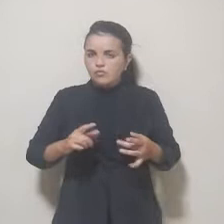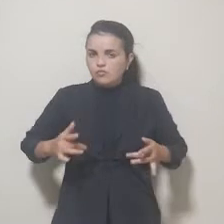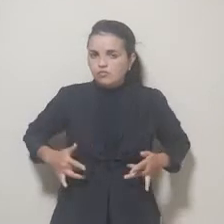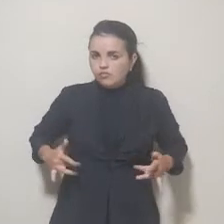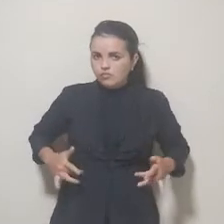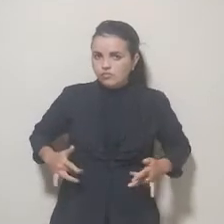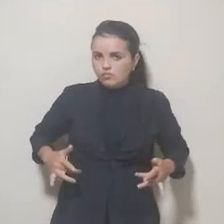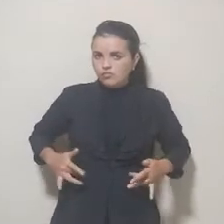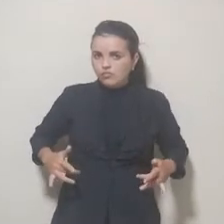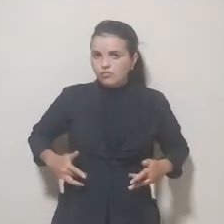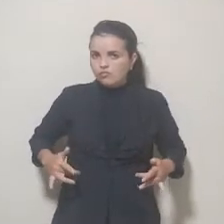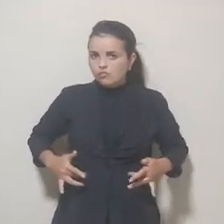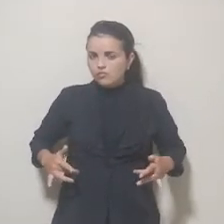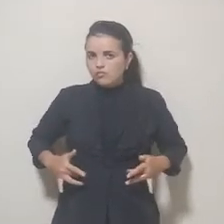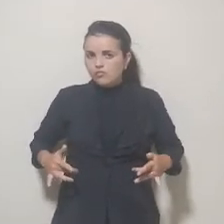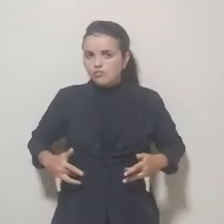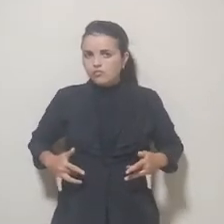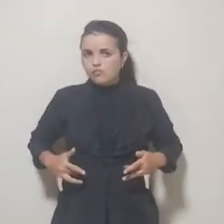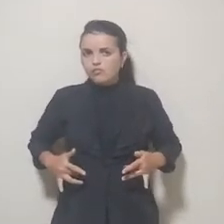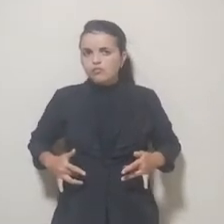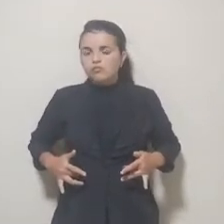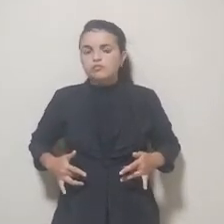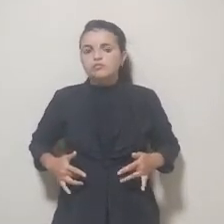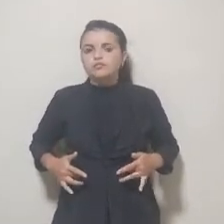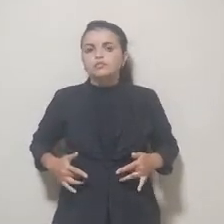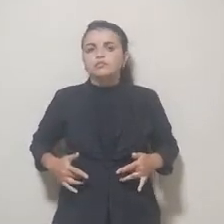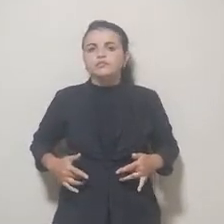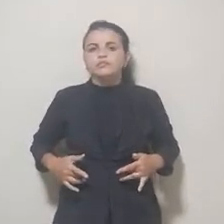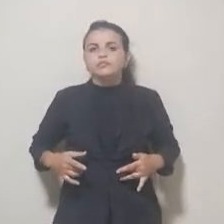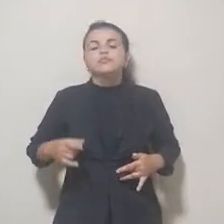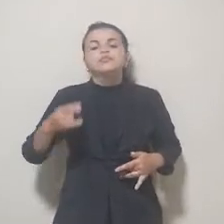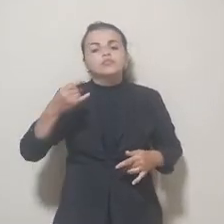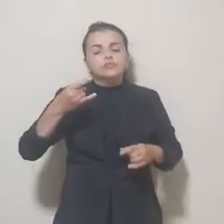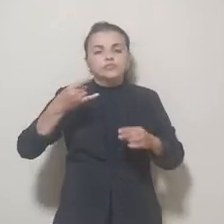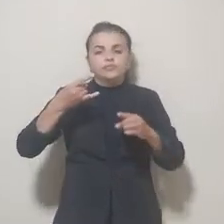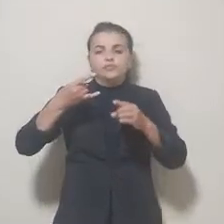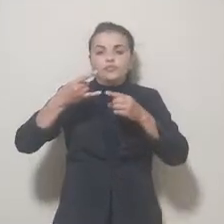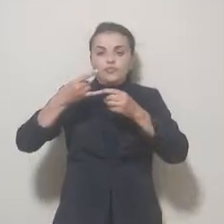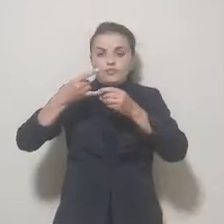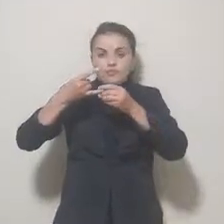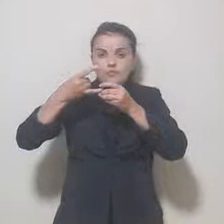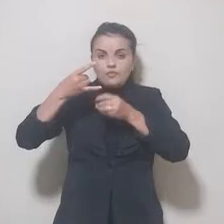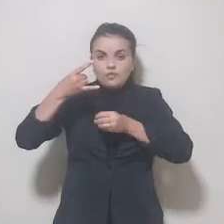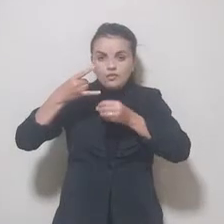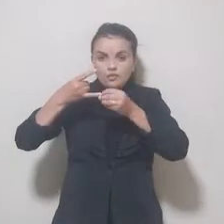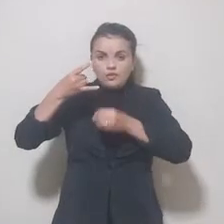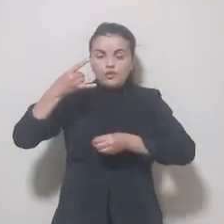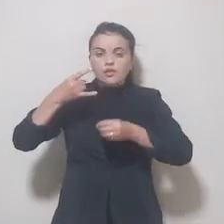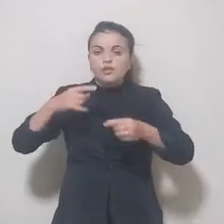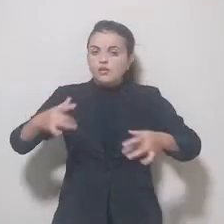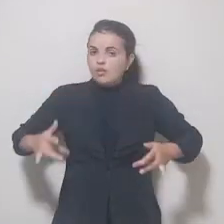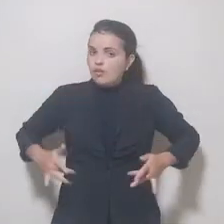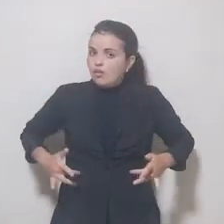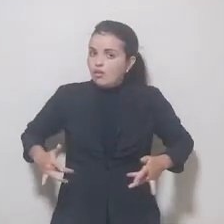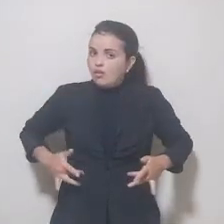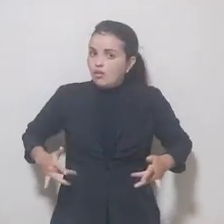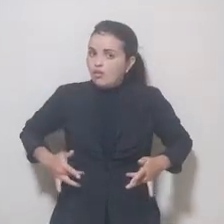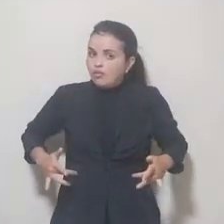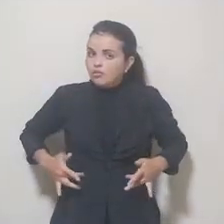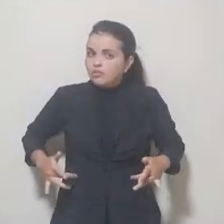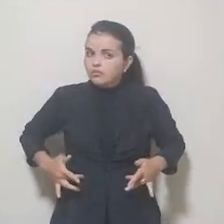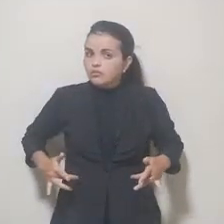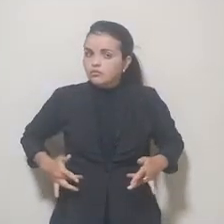tem a artéria renal. Então, as nossas glândulas suprarrenais, a função dela é qual? Então, ela é uma